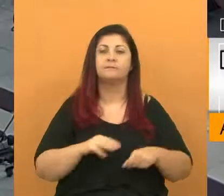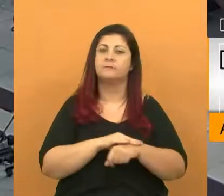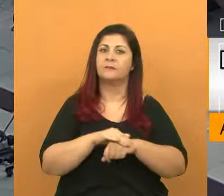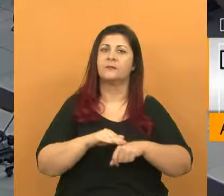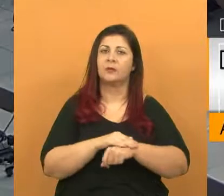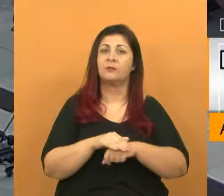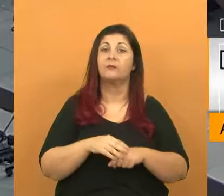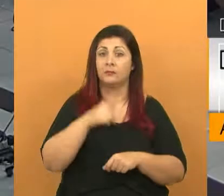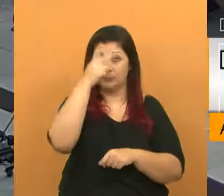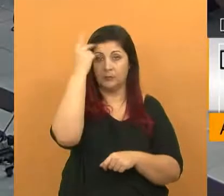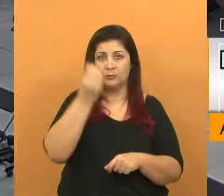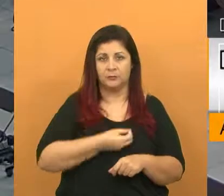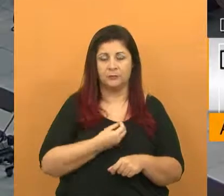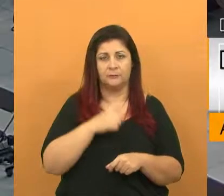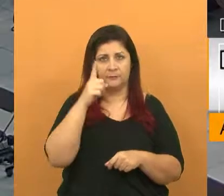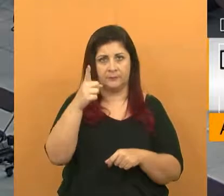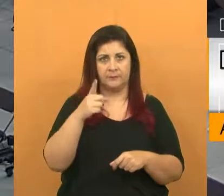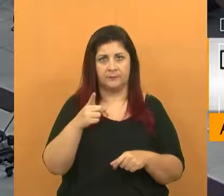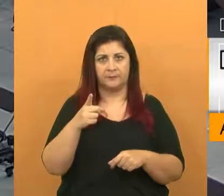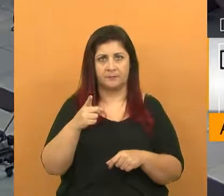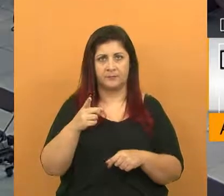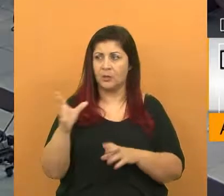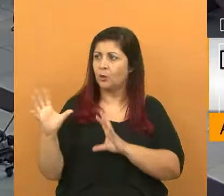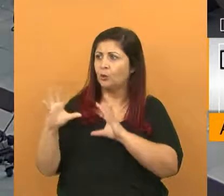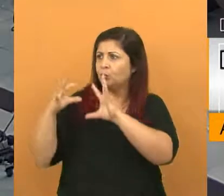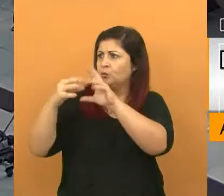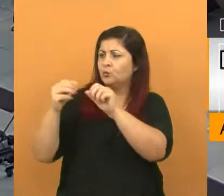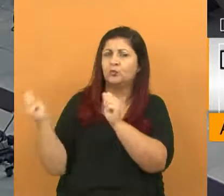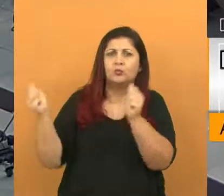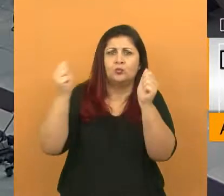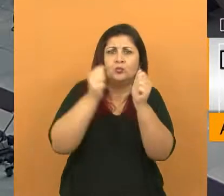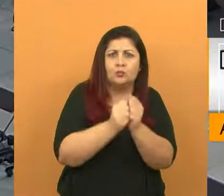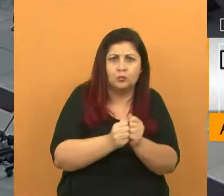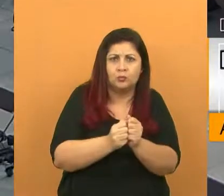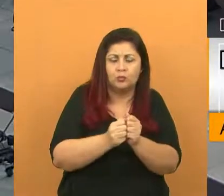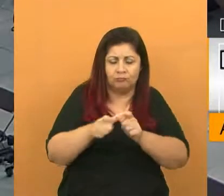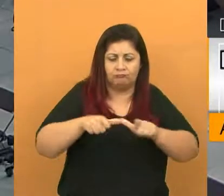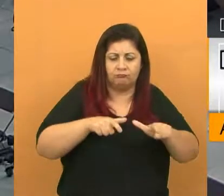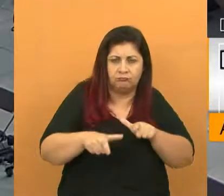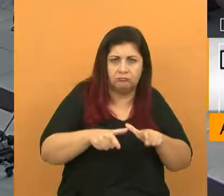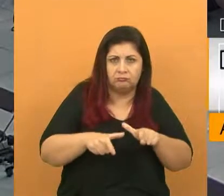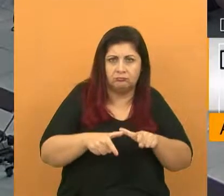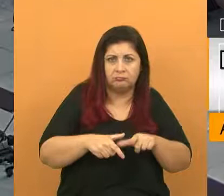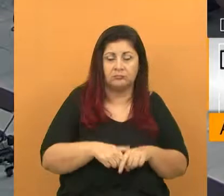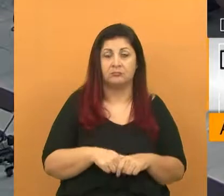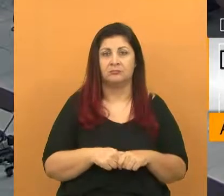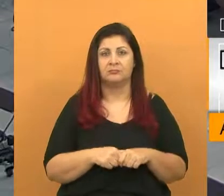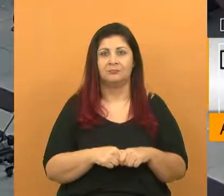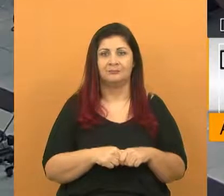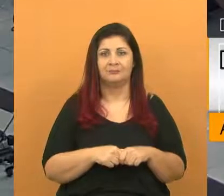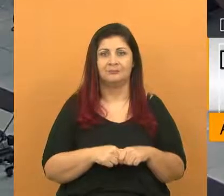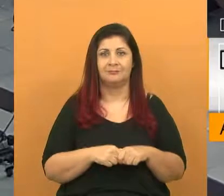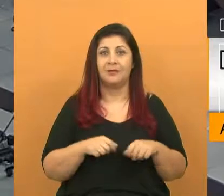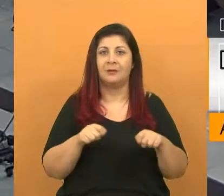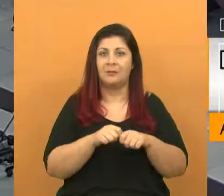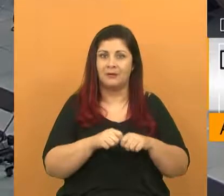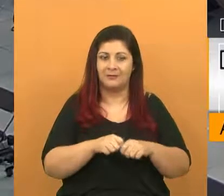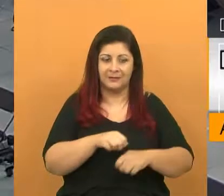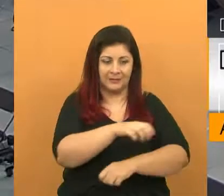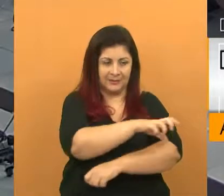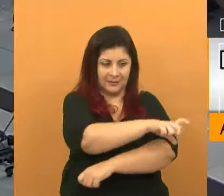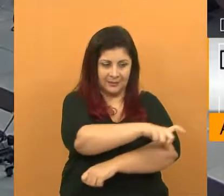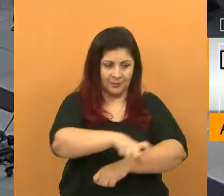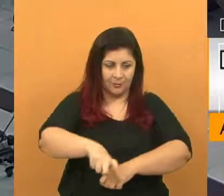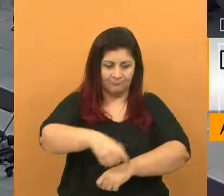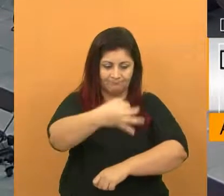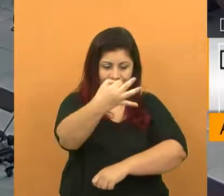os moradores para que se fizesse um mutirão entre os moradores ea prefeitura para poder levar o calçamento lá